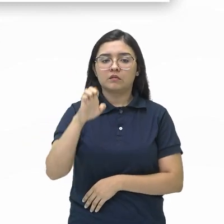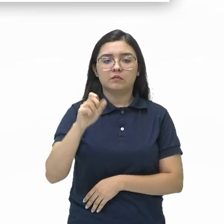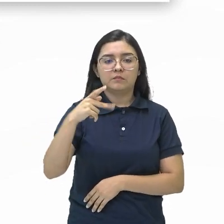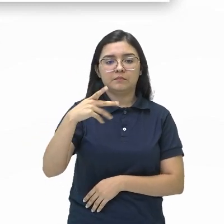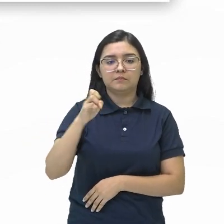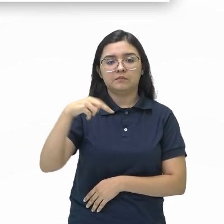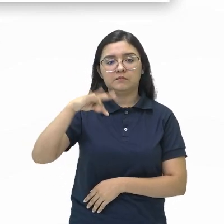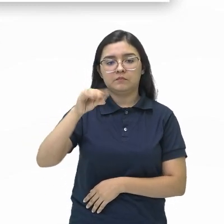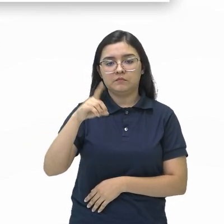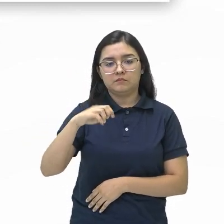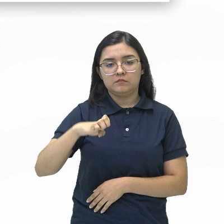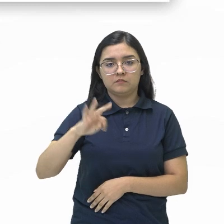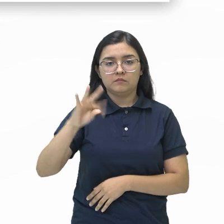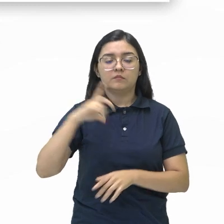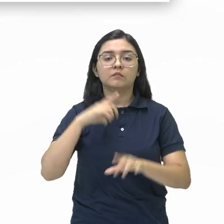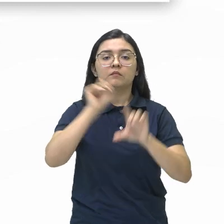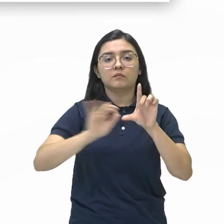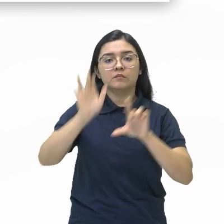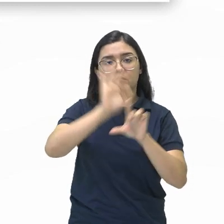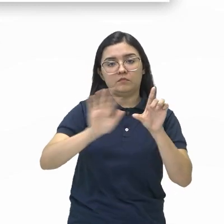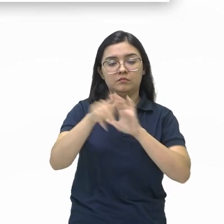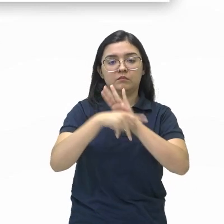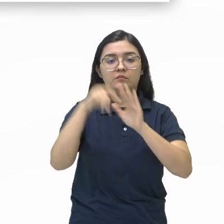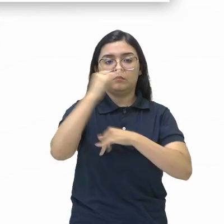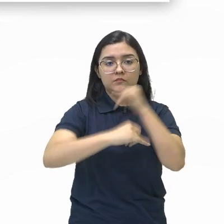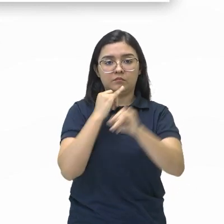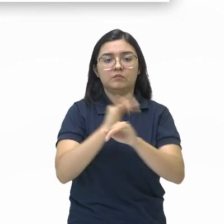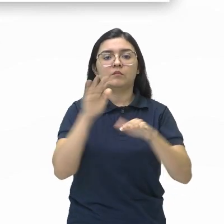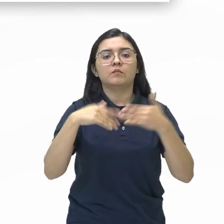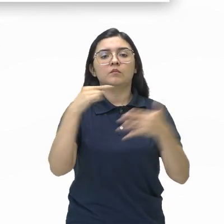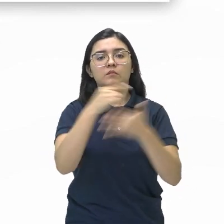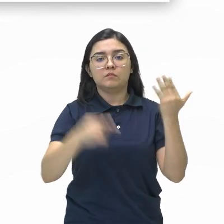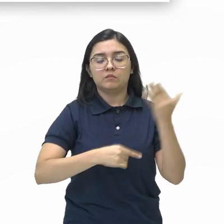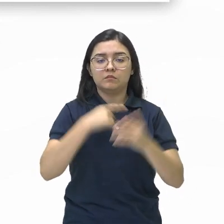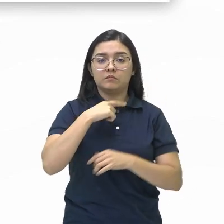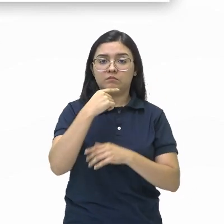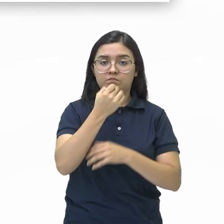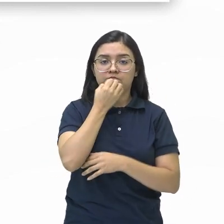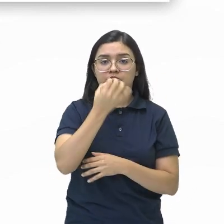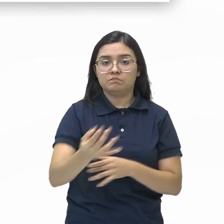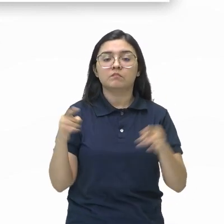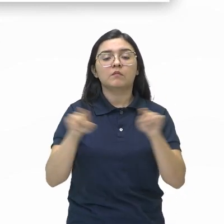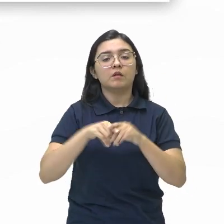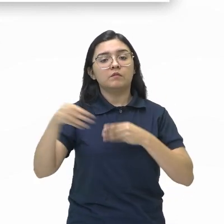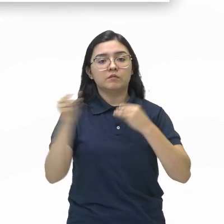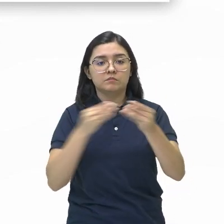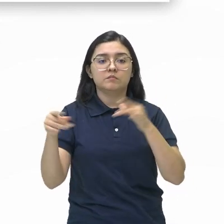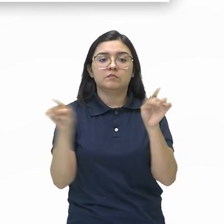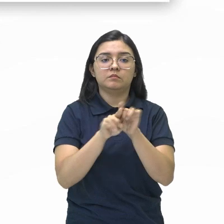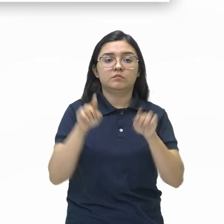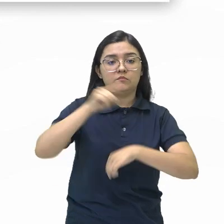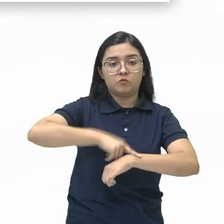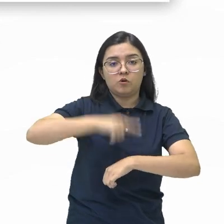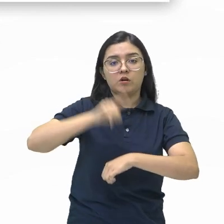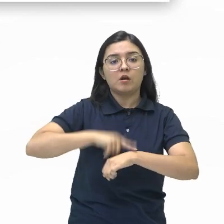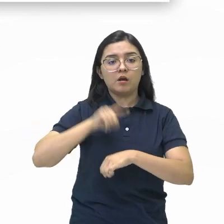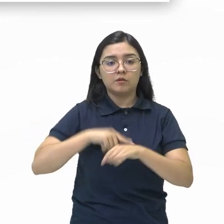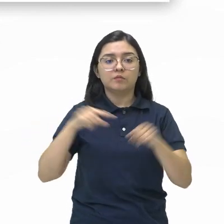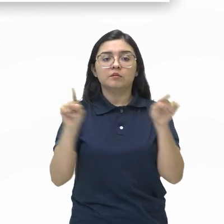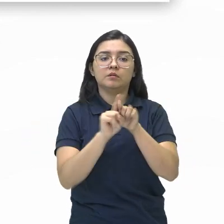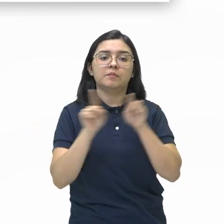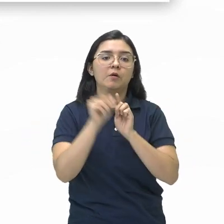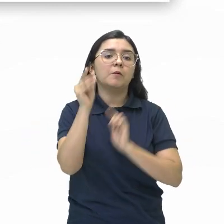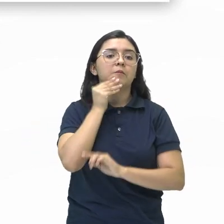facilitado por plataformas digitais. Quais são as vantagens desse? É a flexibilidade de horário e